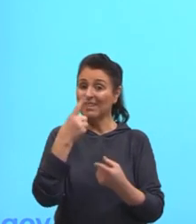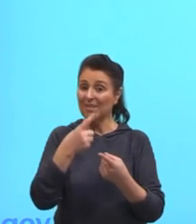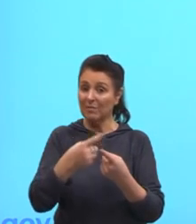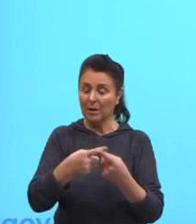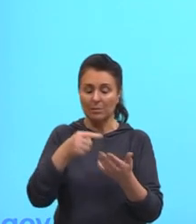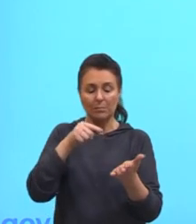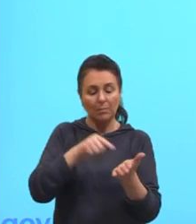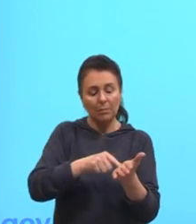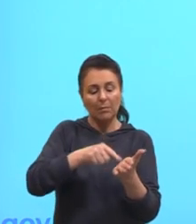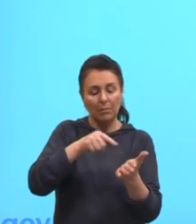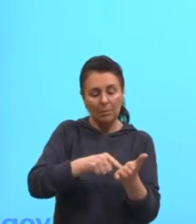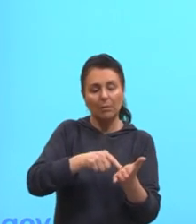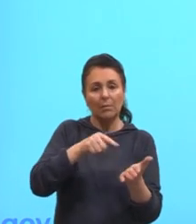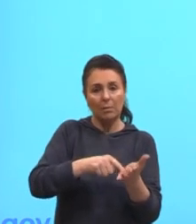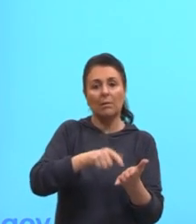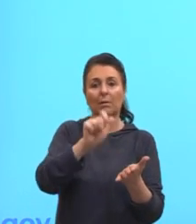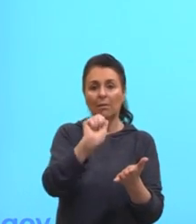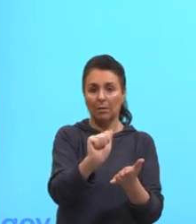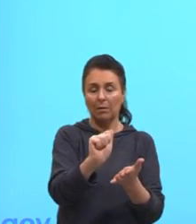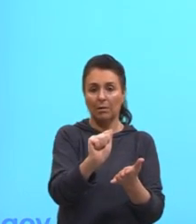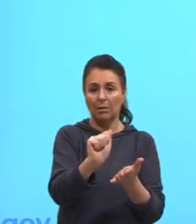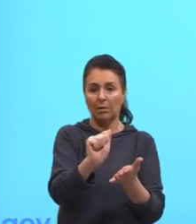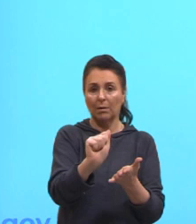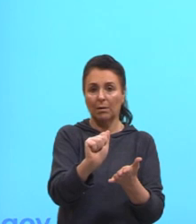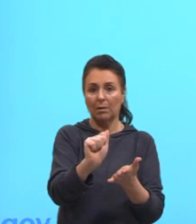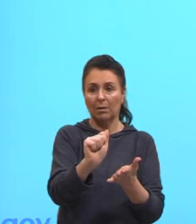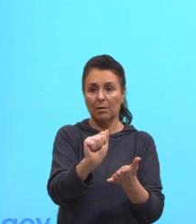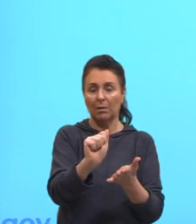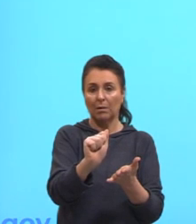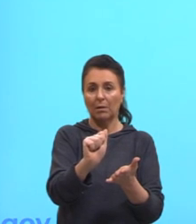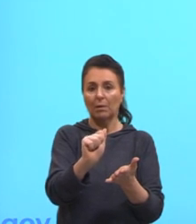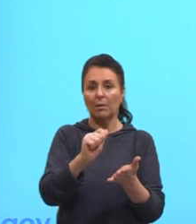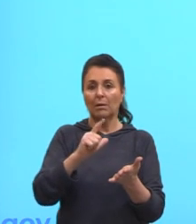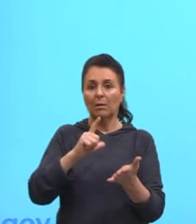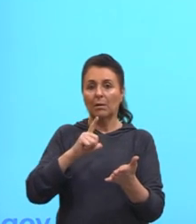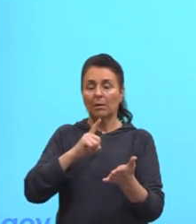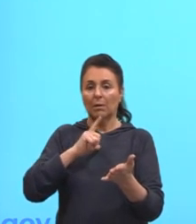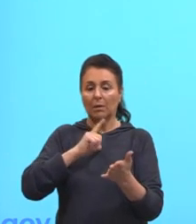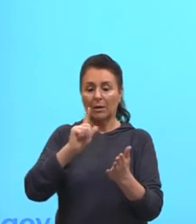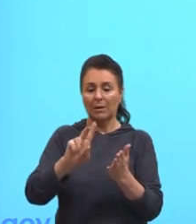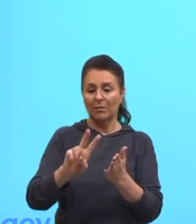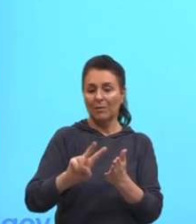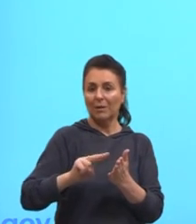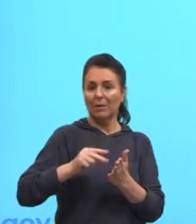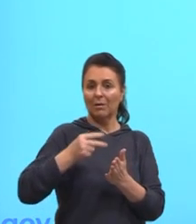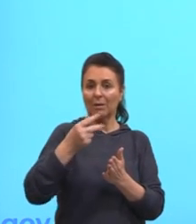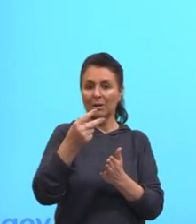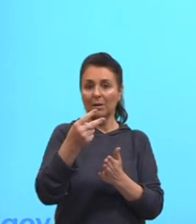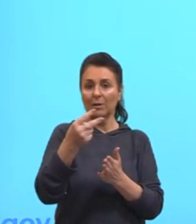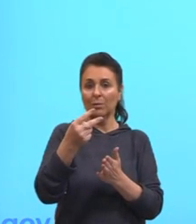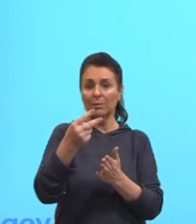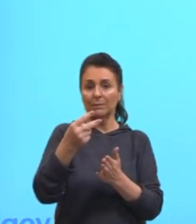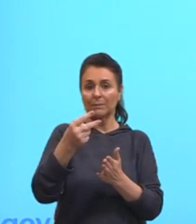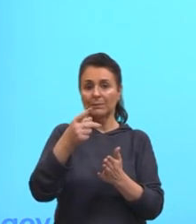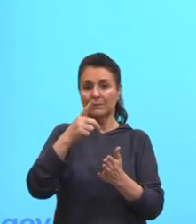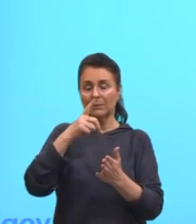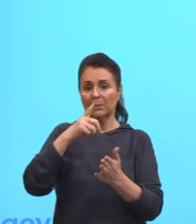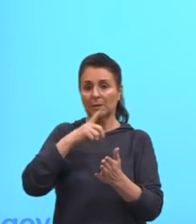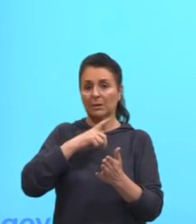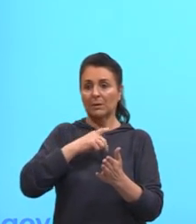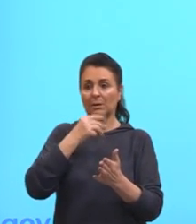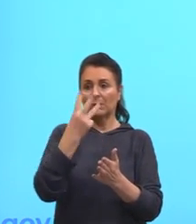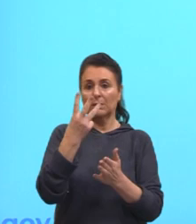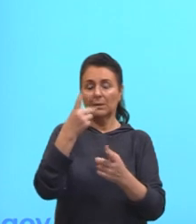a tecla a Ou seja te 3 vezes a tecla de elevar ao quadrado então nós temos o seguinte